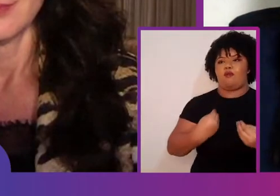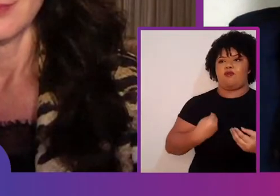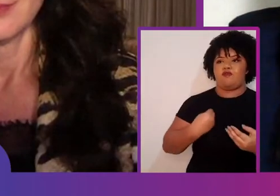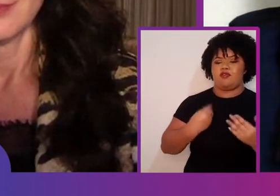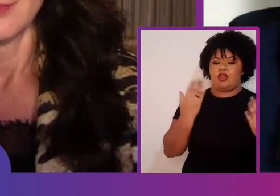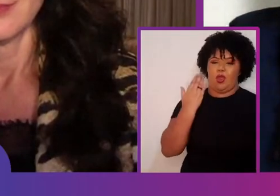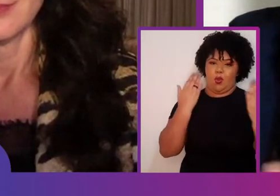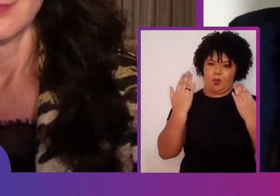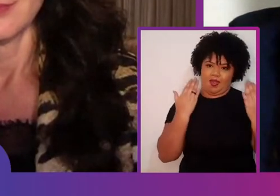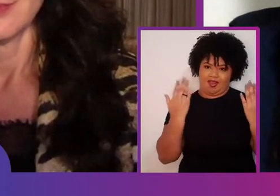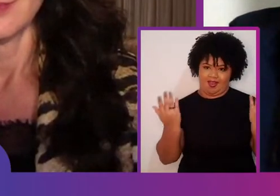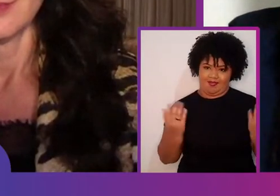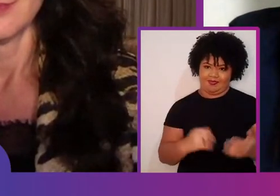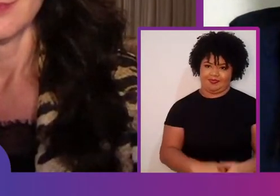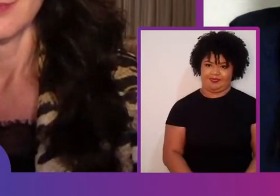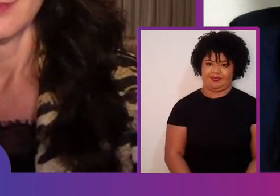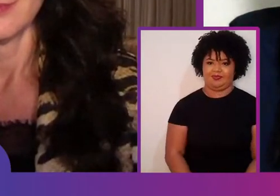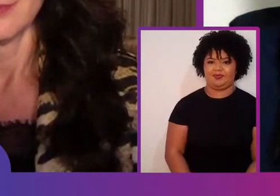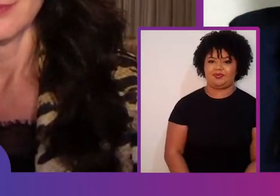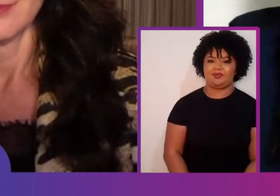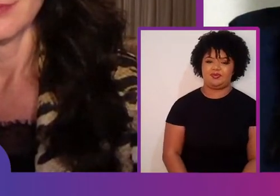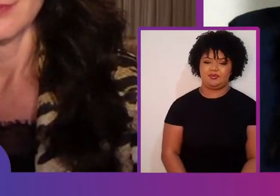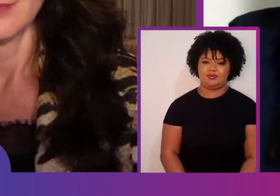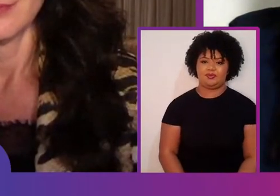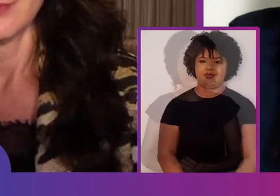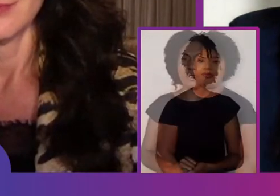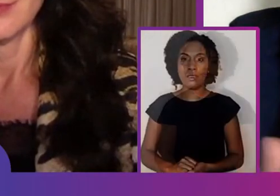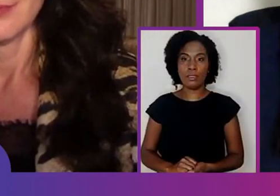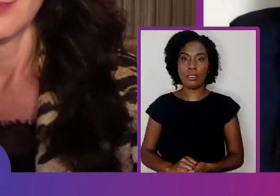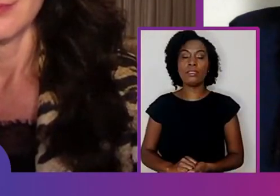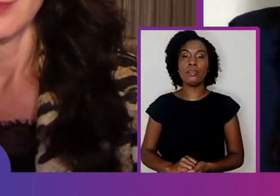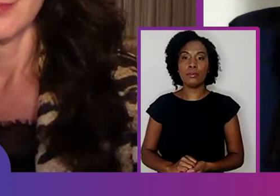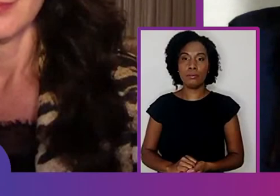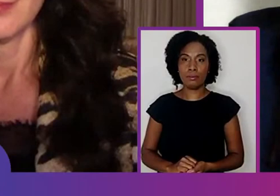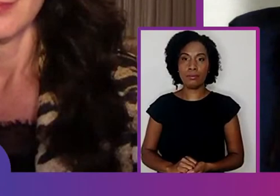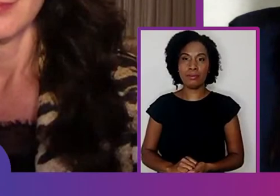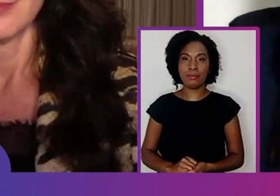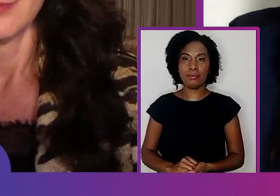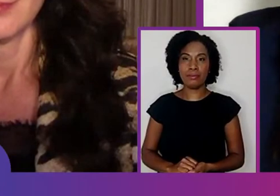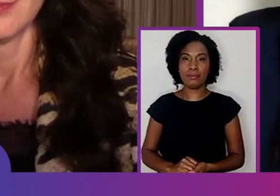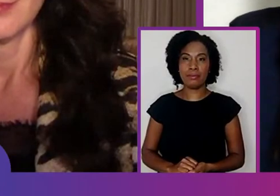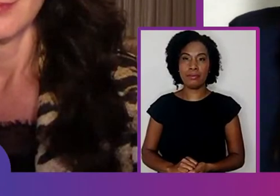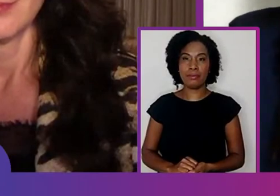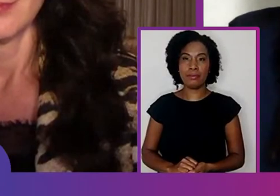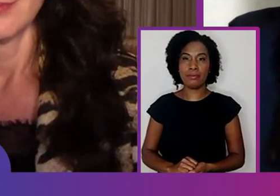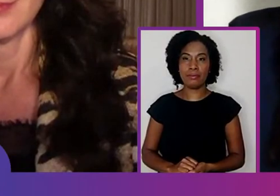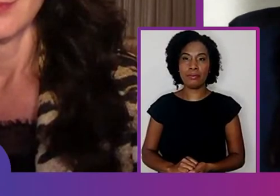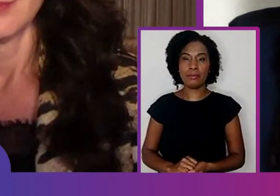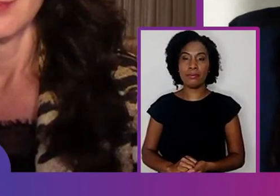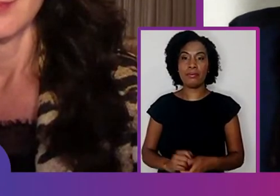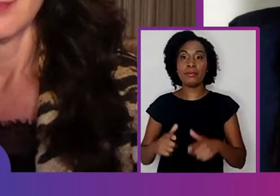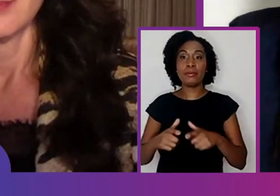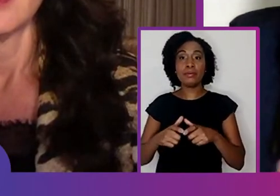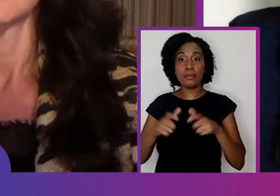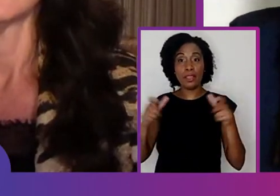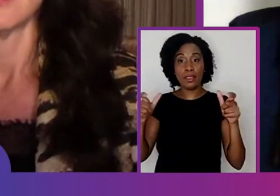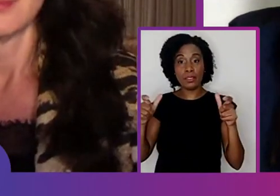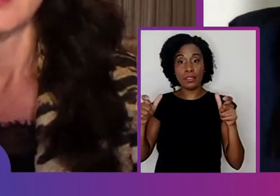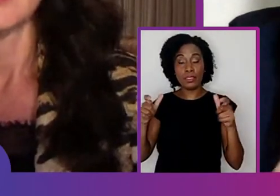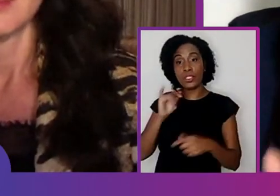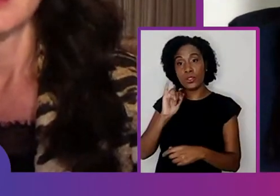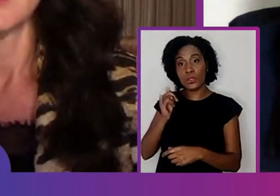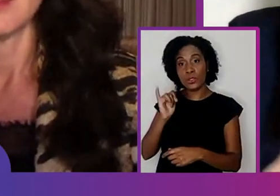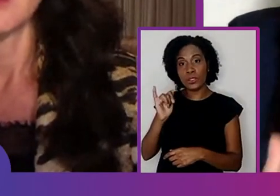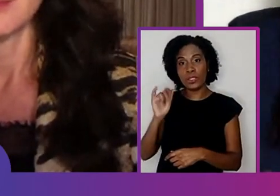que a maior parte dos contos que são usados para ensinar crianças tem momentos de sofrimento. É